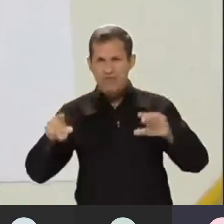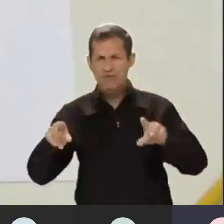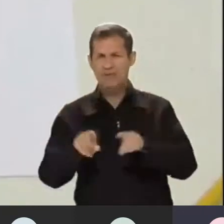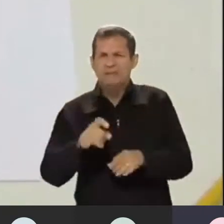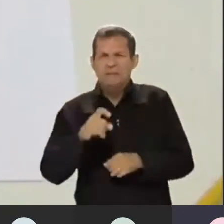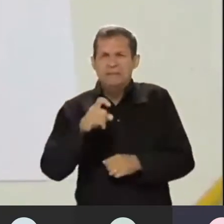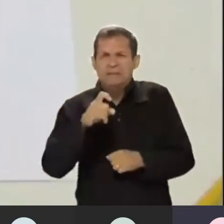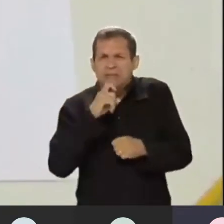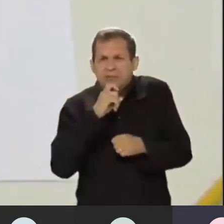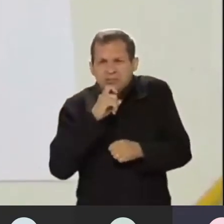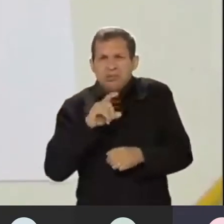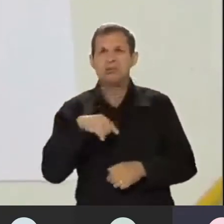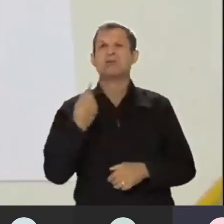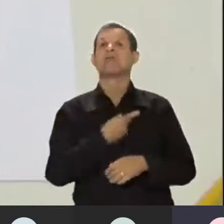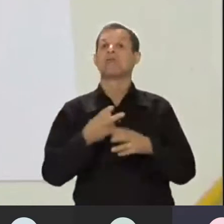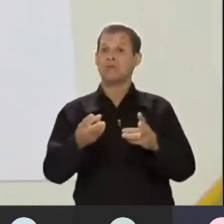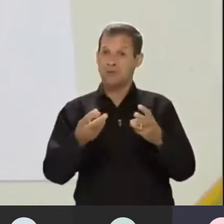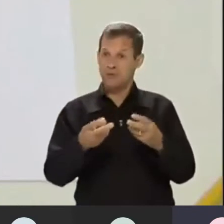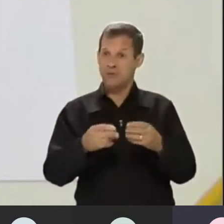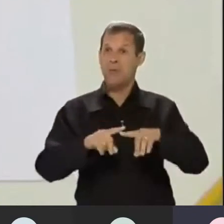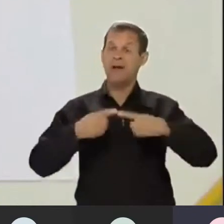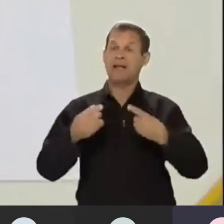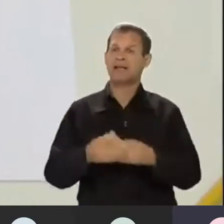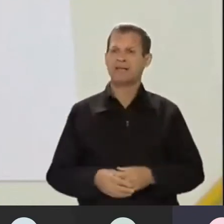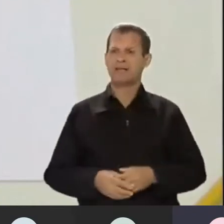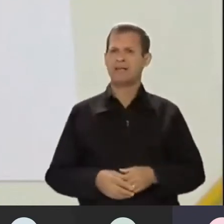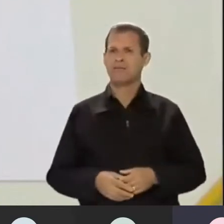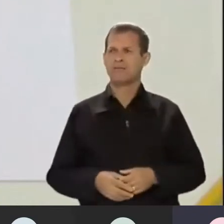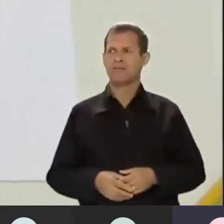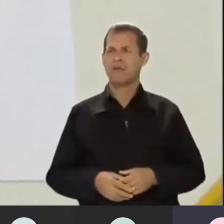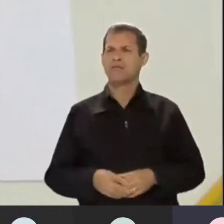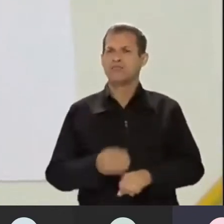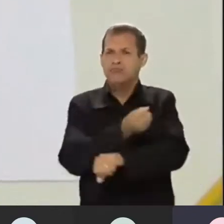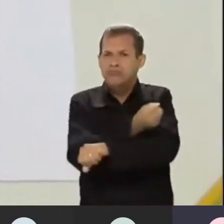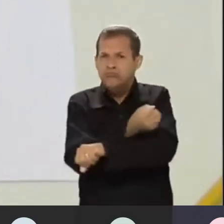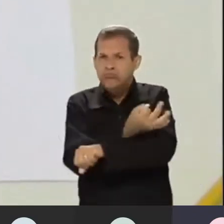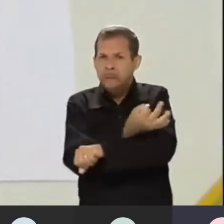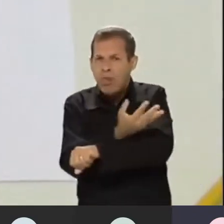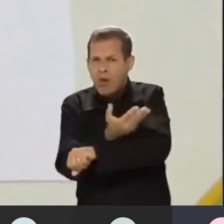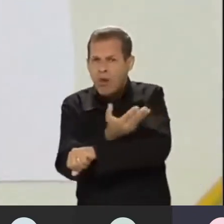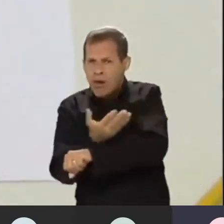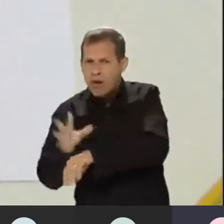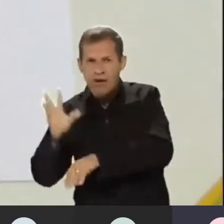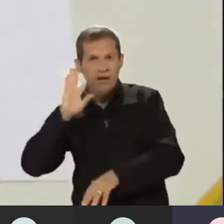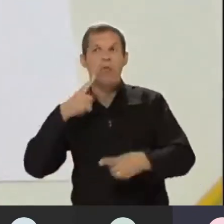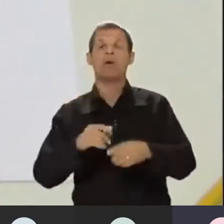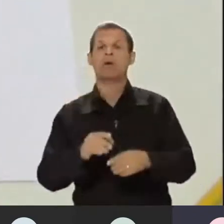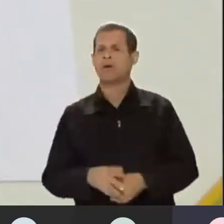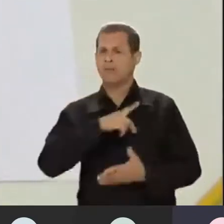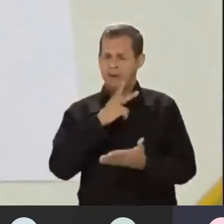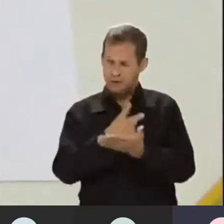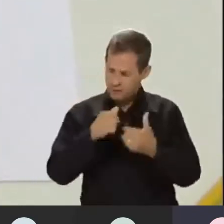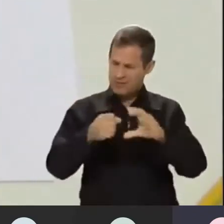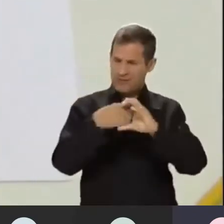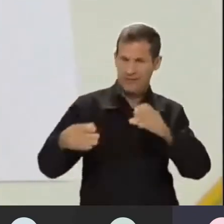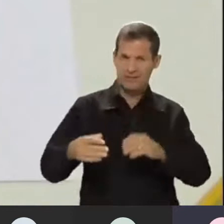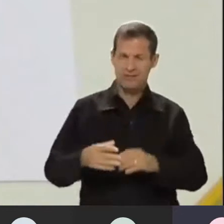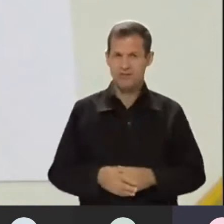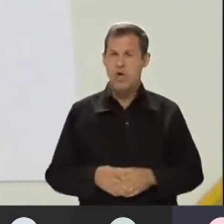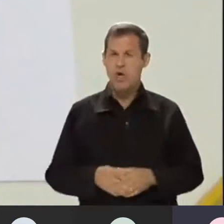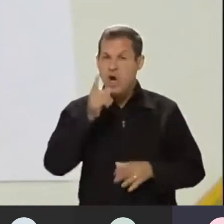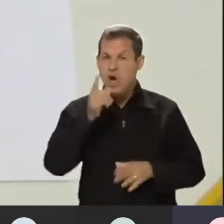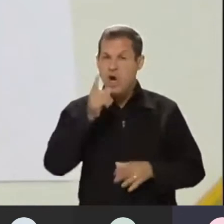e resfriamento. O que a gente viu? A gente viu que a parte de vegetação é algo muito bacana para proporcionar essa